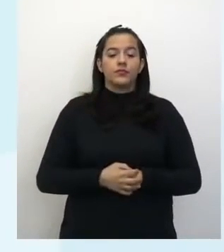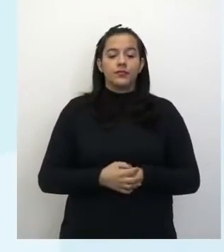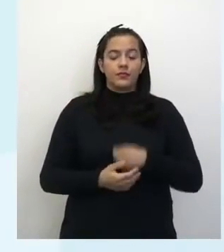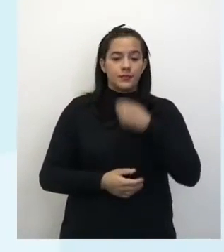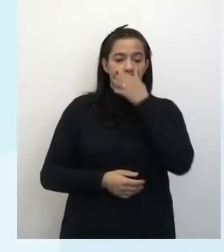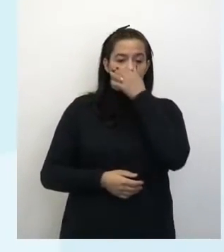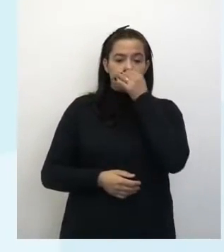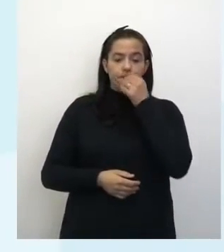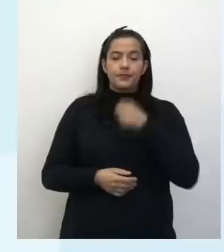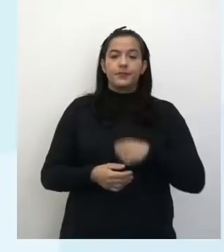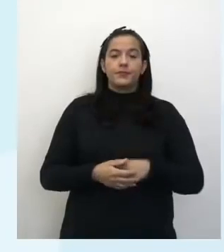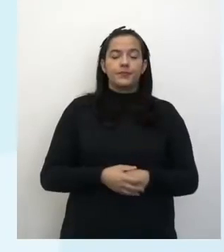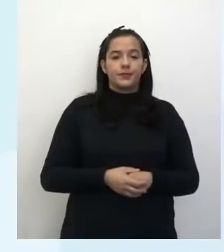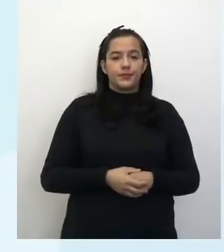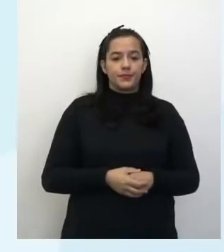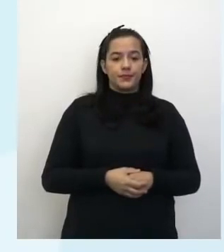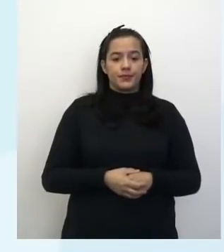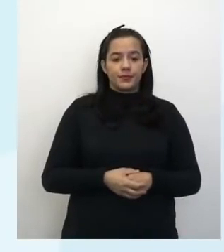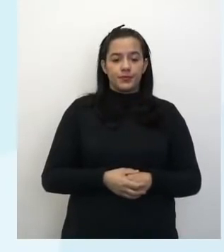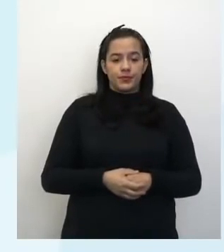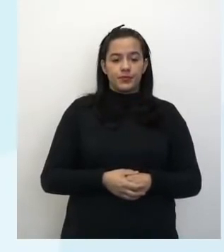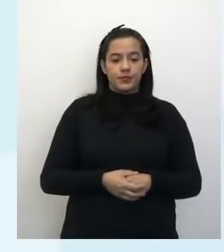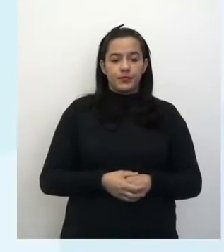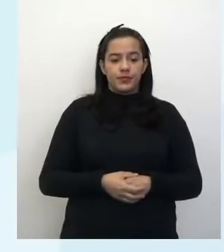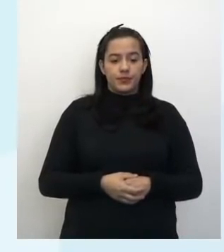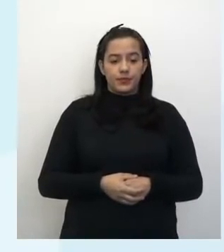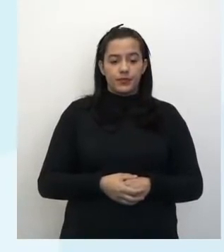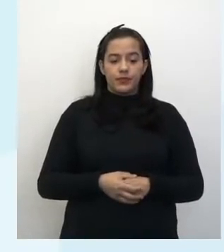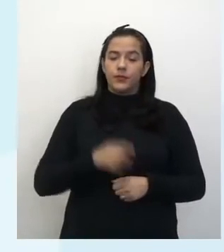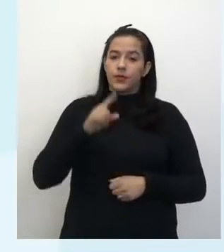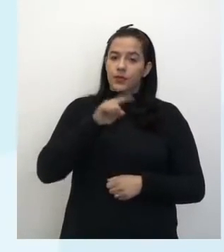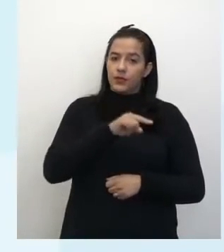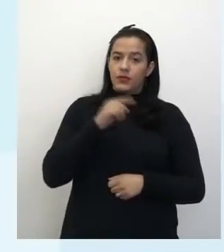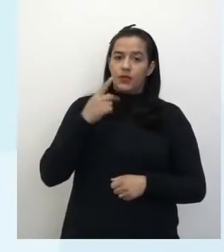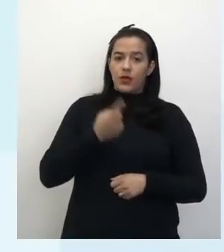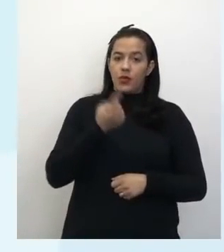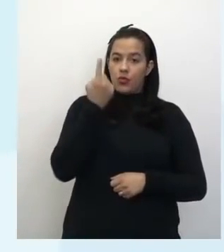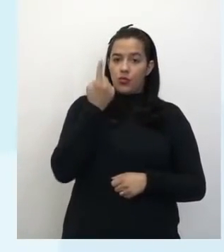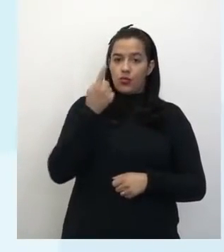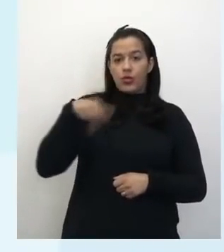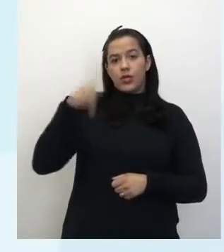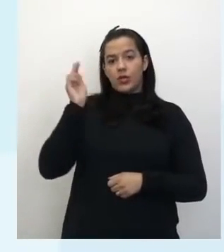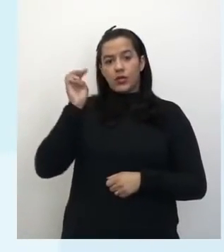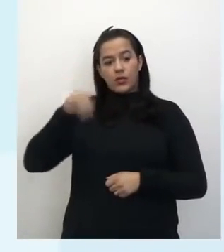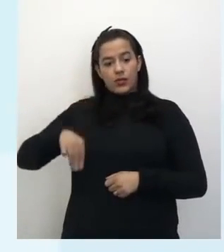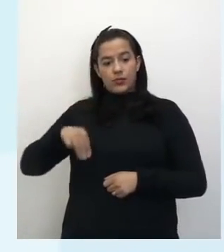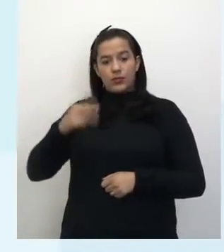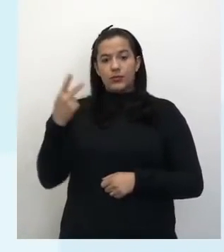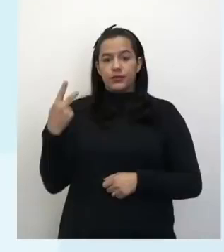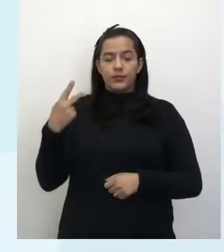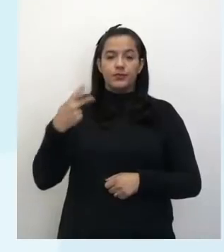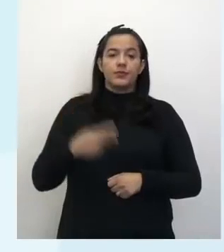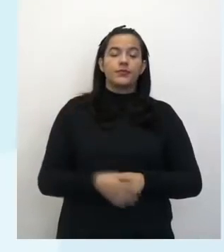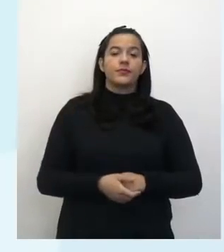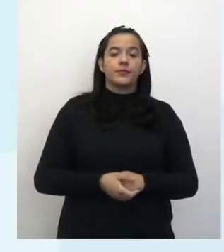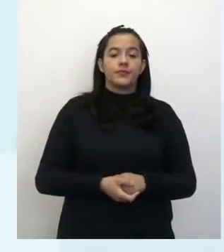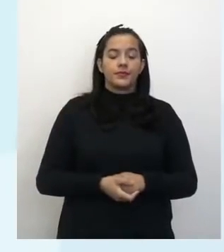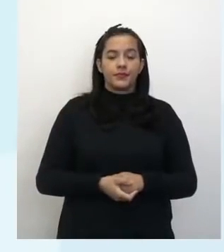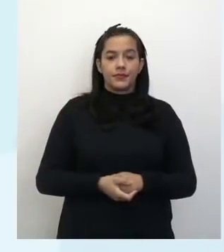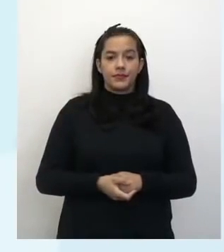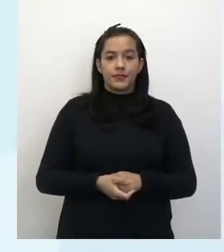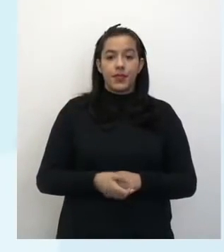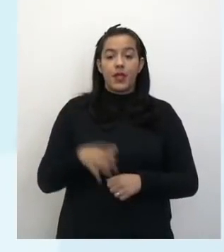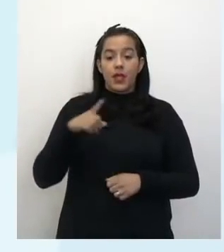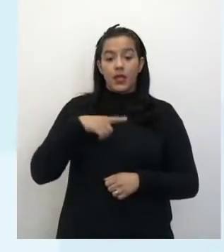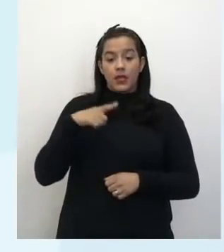quilômetro vezes quilômetro vai dar 1 quilômetro quadrado. Certo? Beleza. Muito bem.